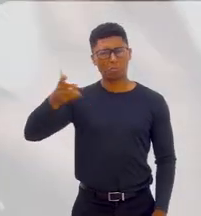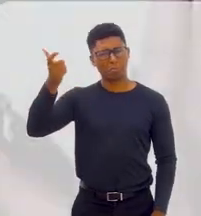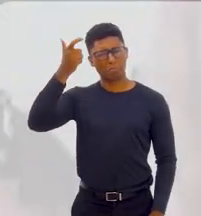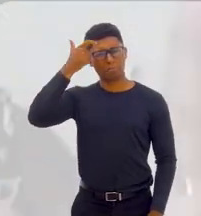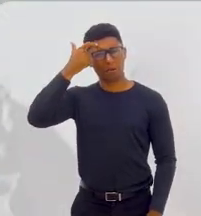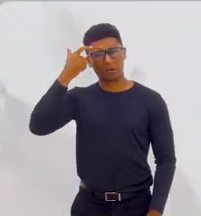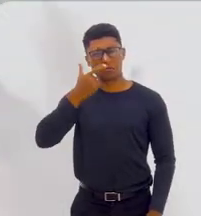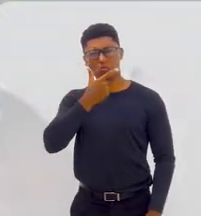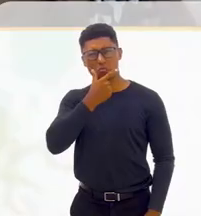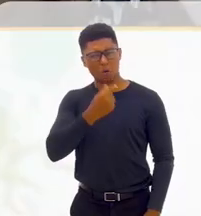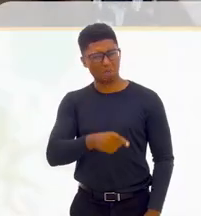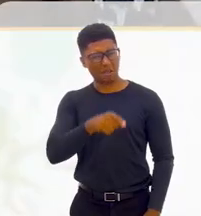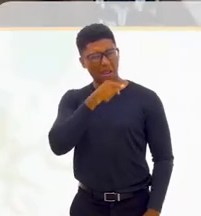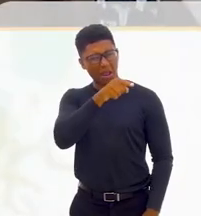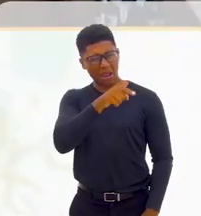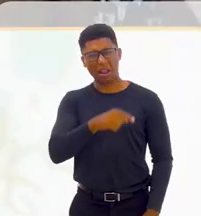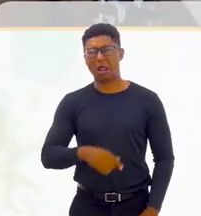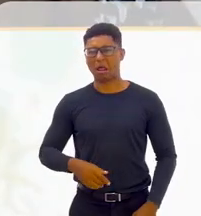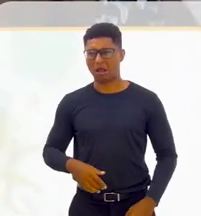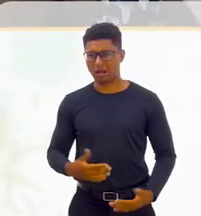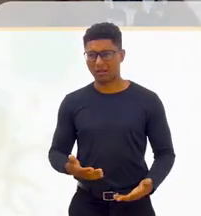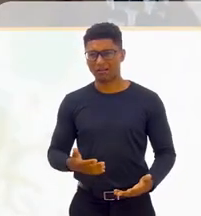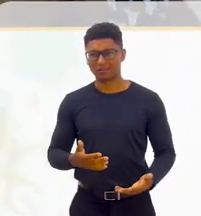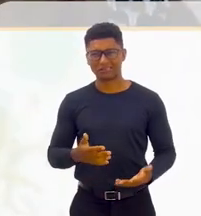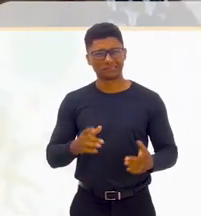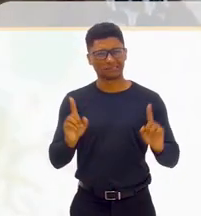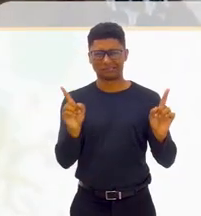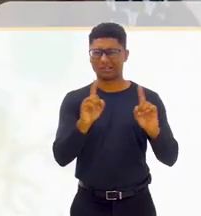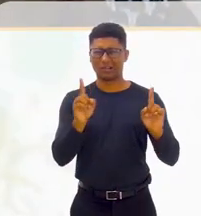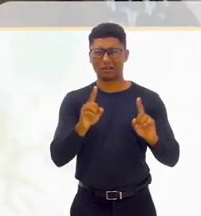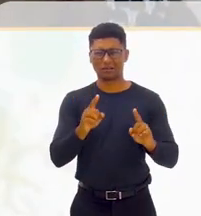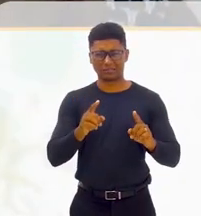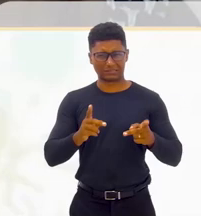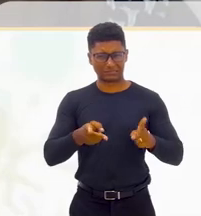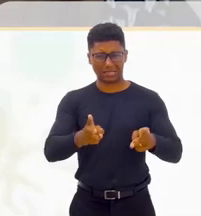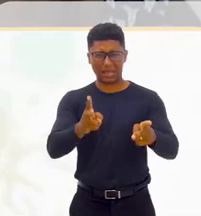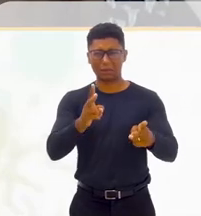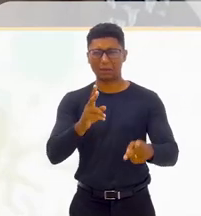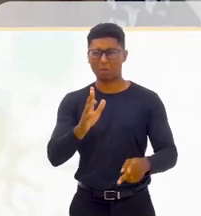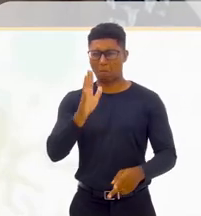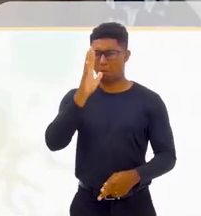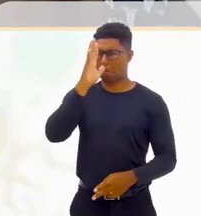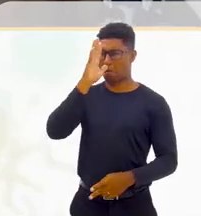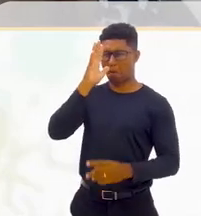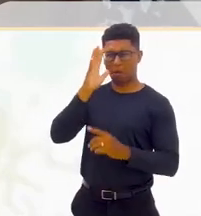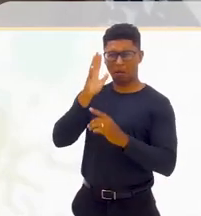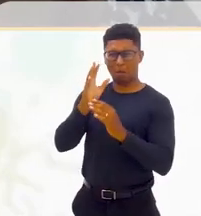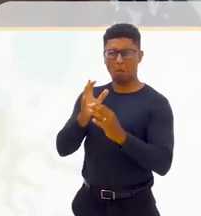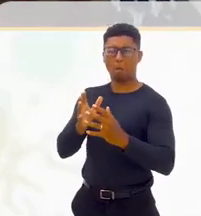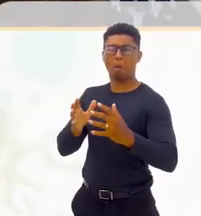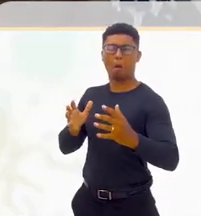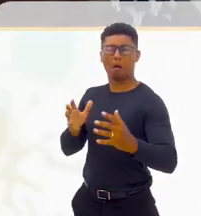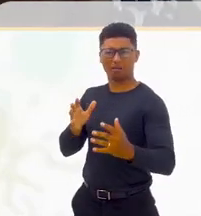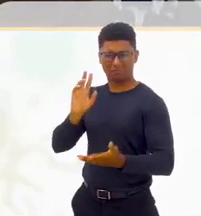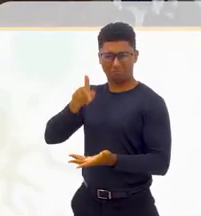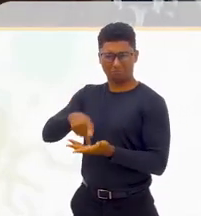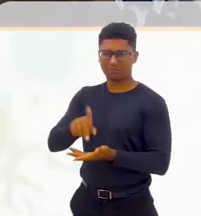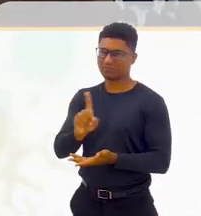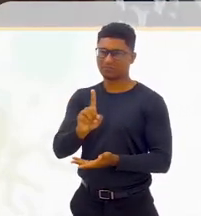imaginário racista, ele é bem dotado. E nem sempre o homem preto é bem dotado, né? Isso não tem nada a ver, quer dizer, é ridículo,